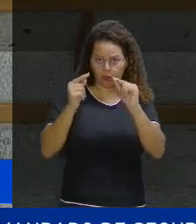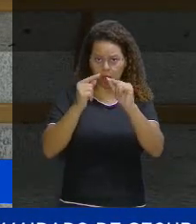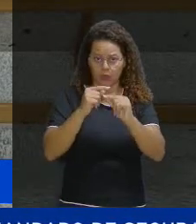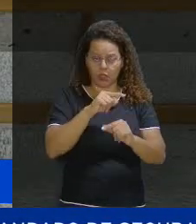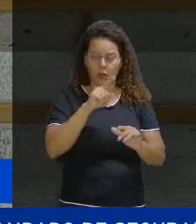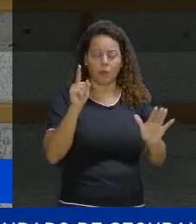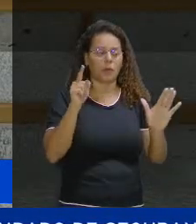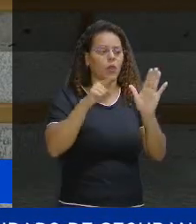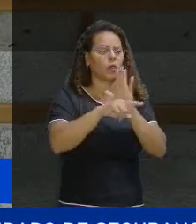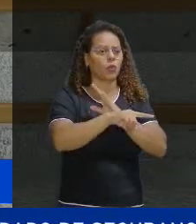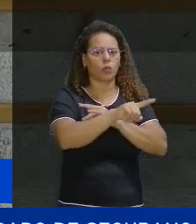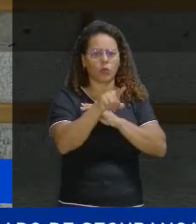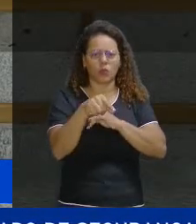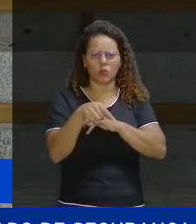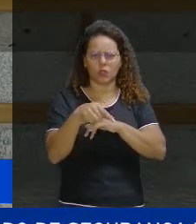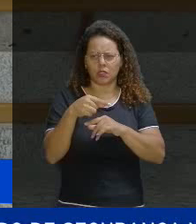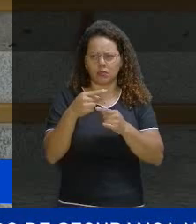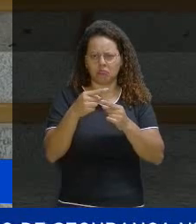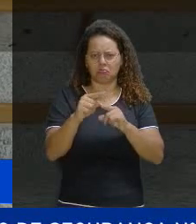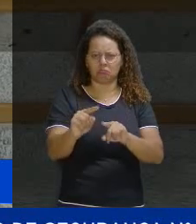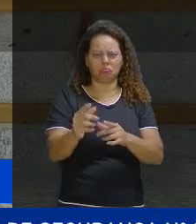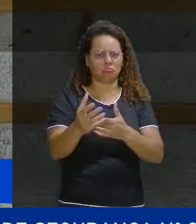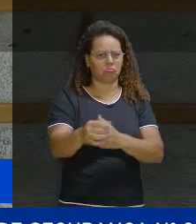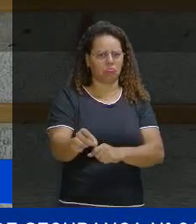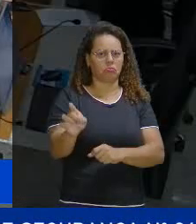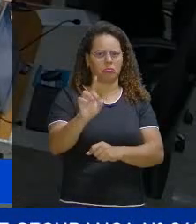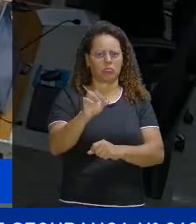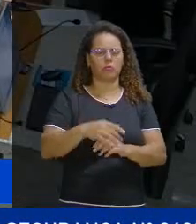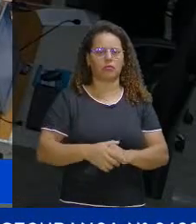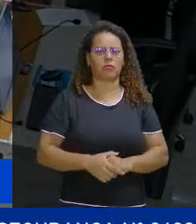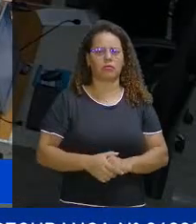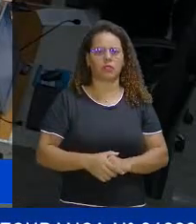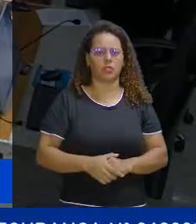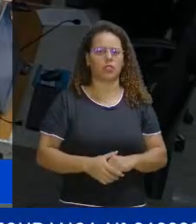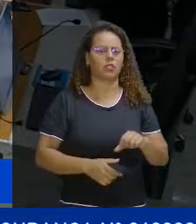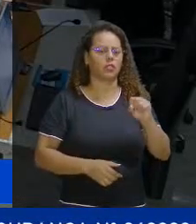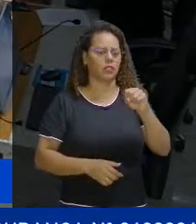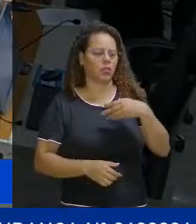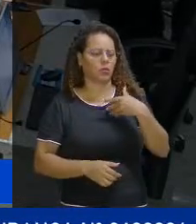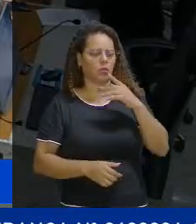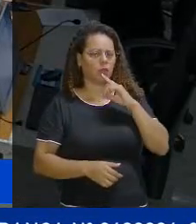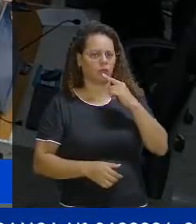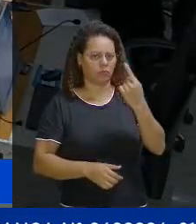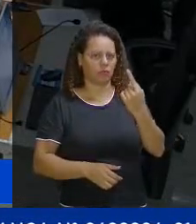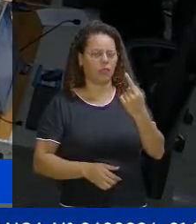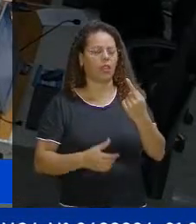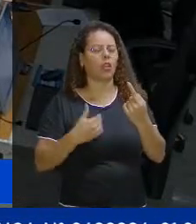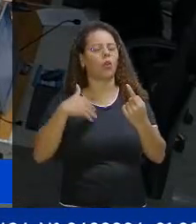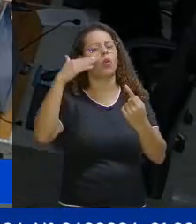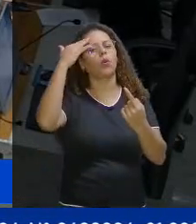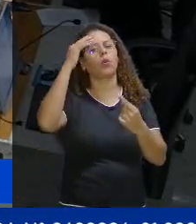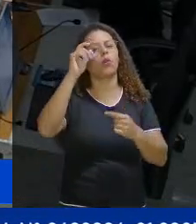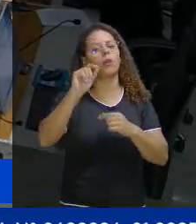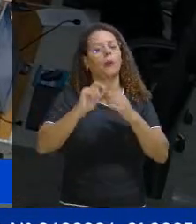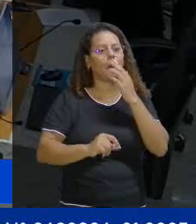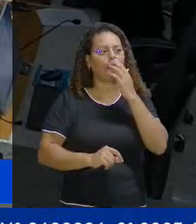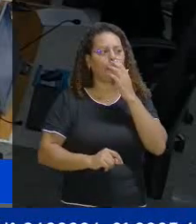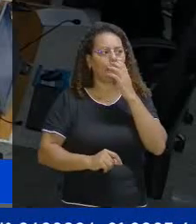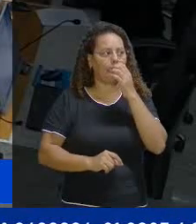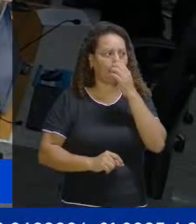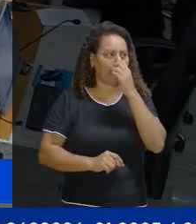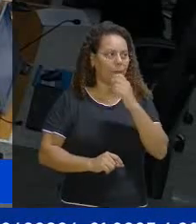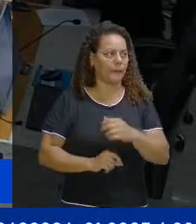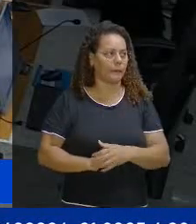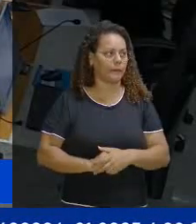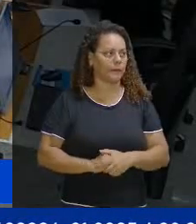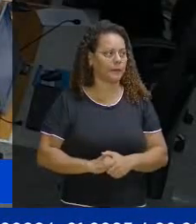Pergunto aos Foco na colegas parte se há alguma central da mesa. objeção. Sim, senhor presidente. Pois não. Imagem ampla do plenário. Uma devida vênia está aqui.